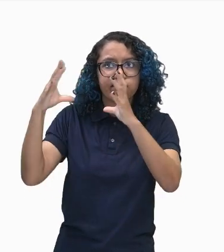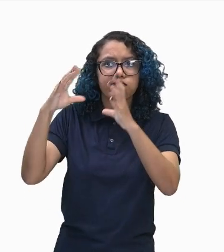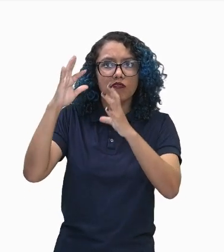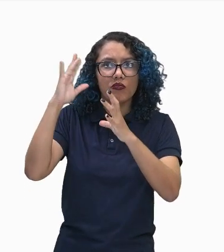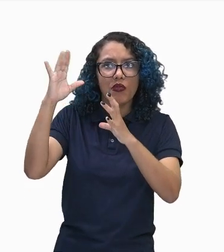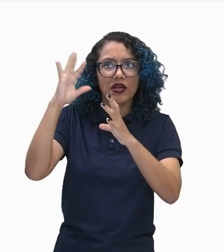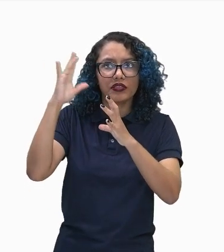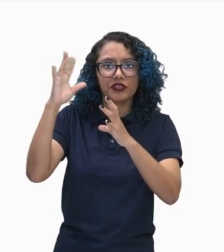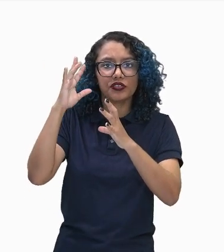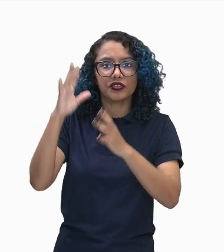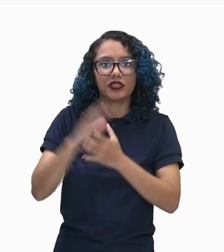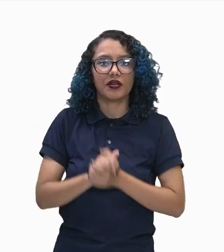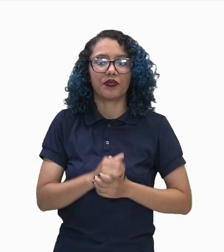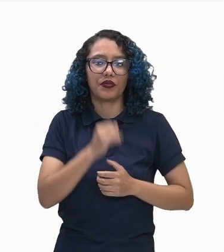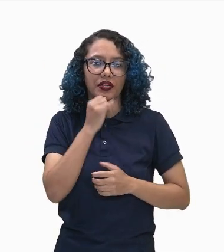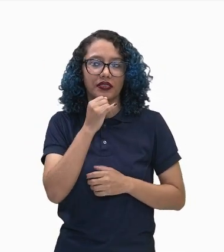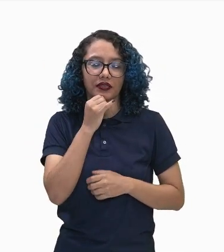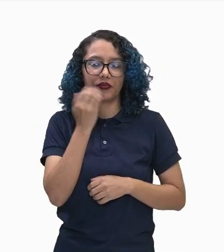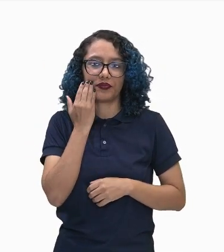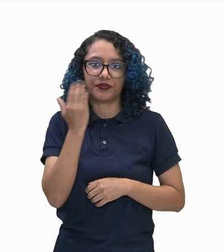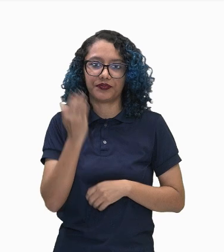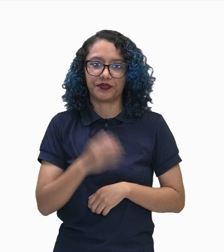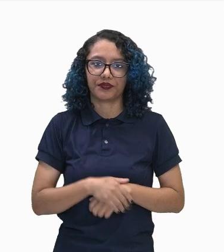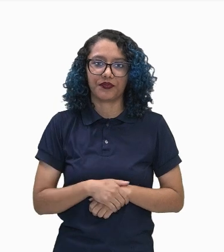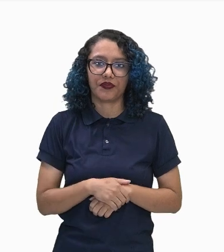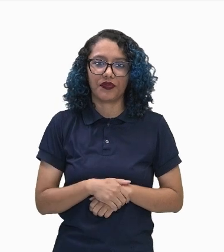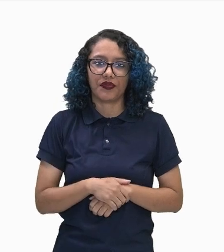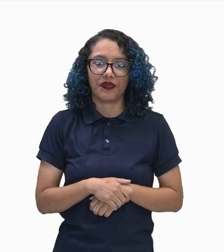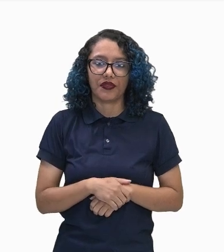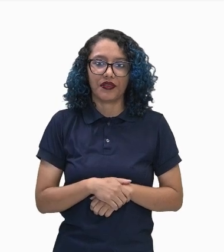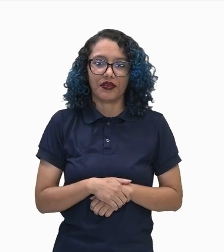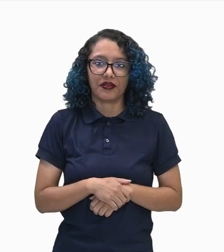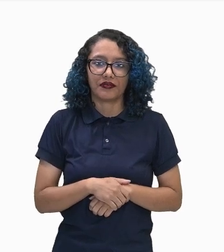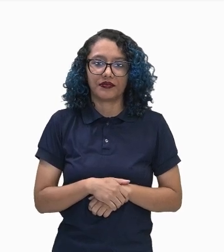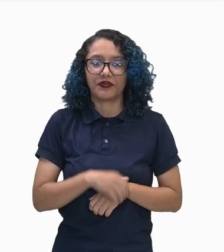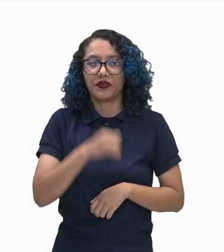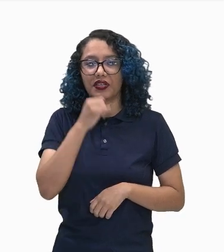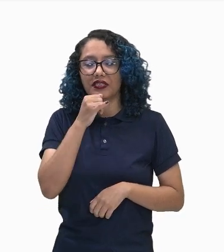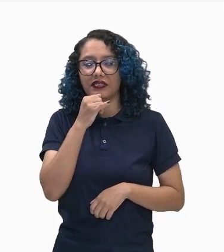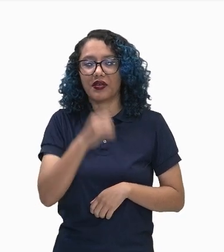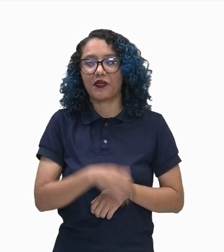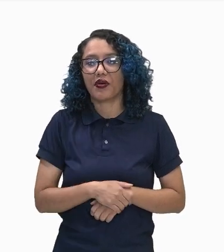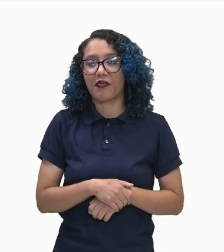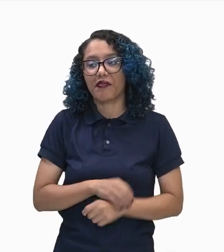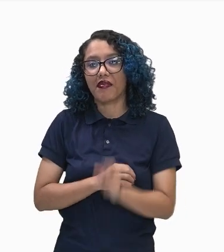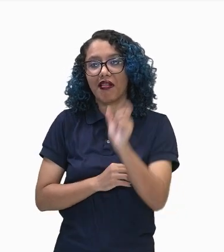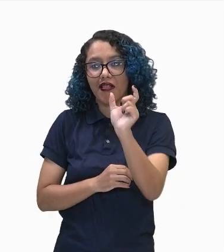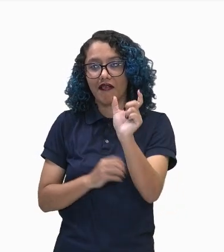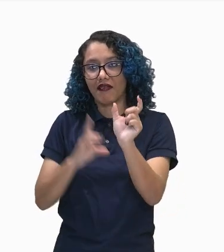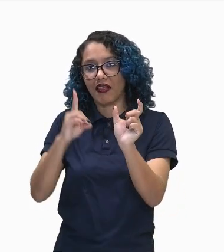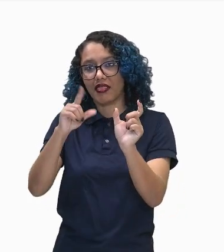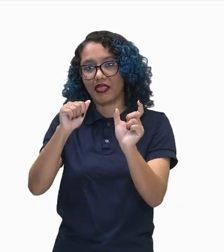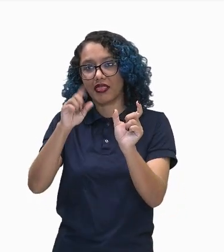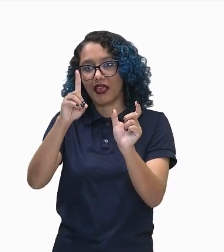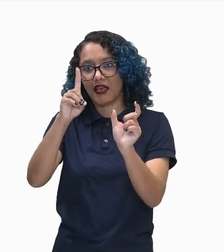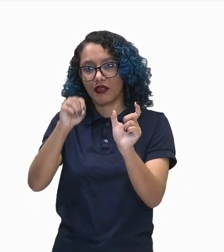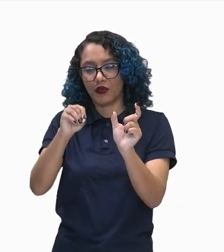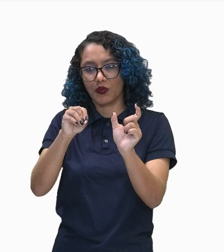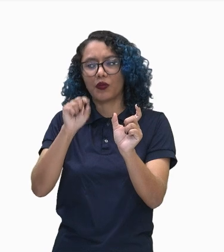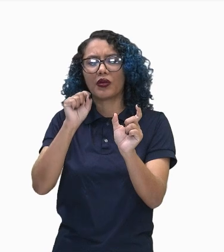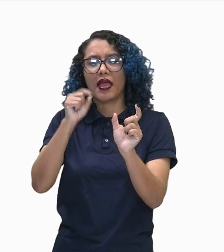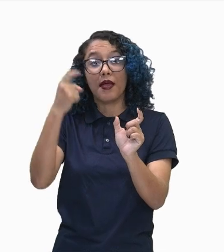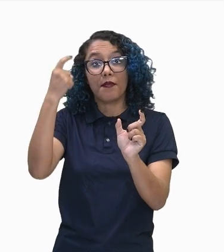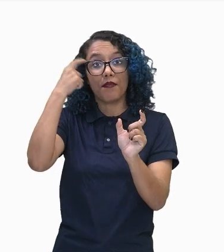exemplo? Temos aí um exemplo. Por exemplo, ao ouvirmos a palavra dado, pensamos nas